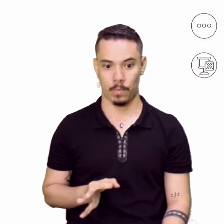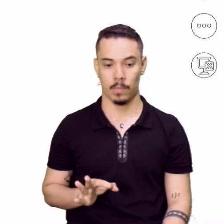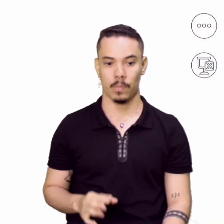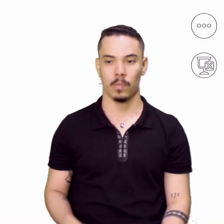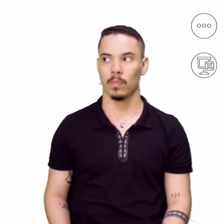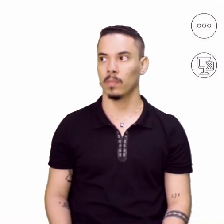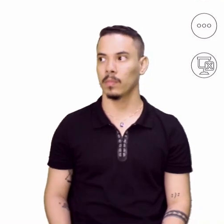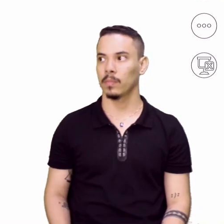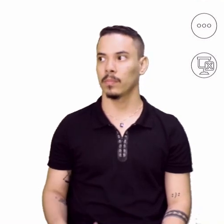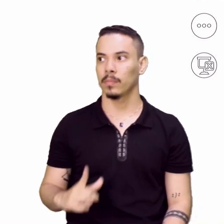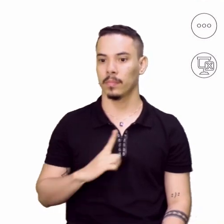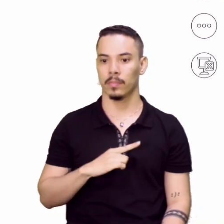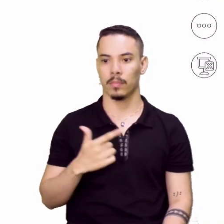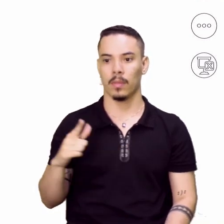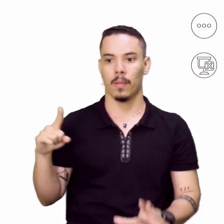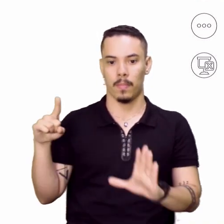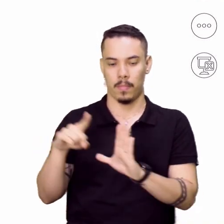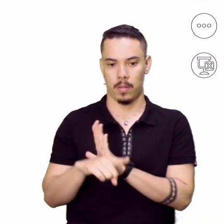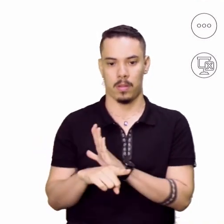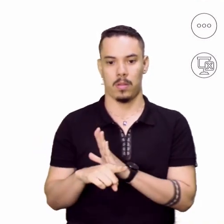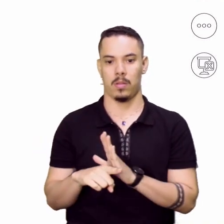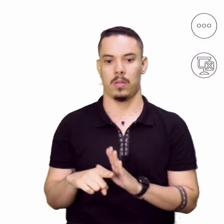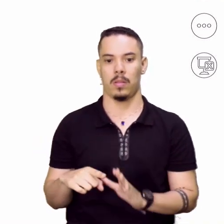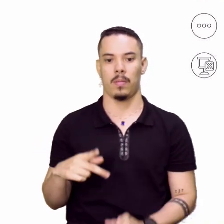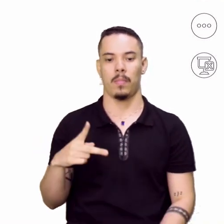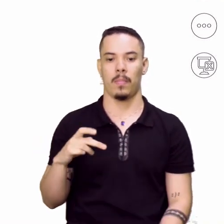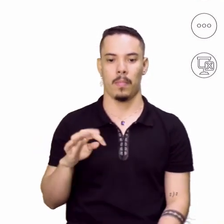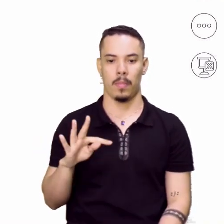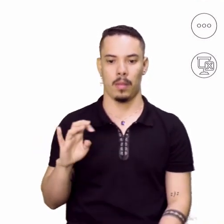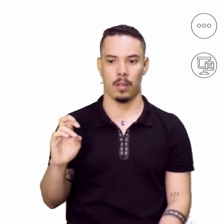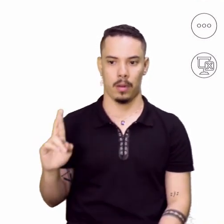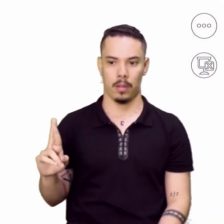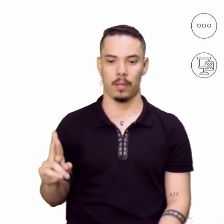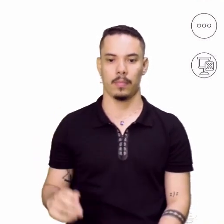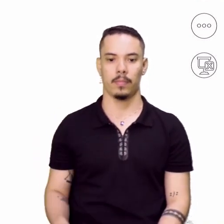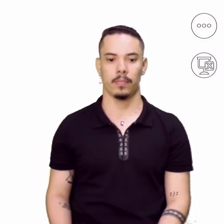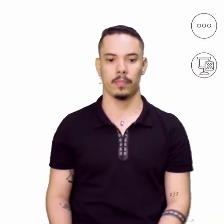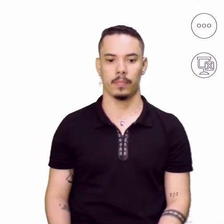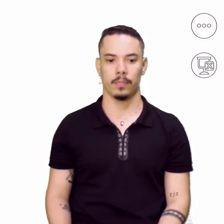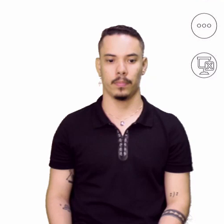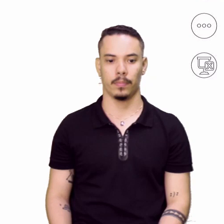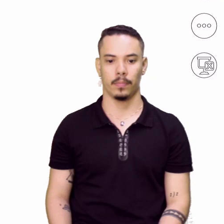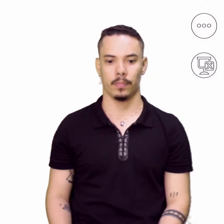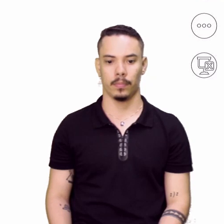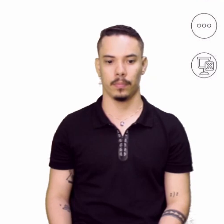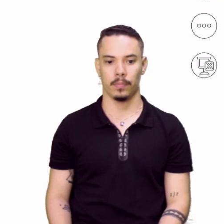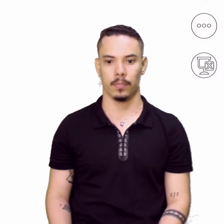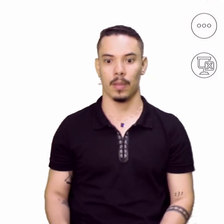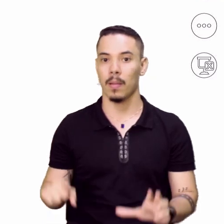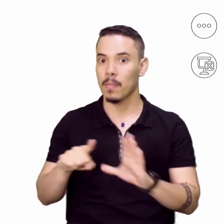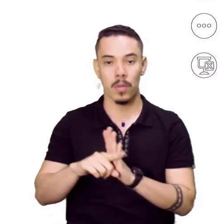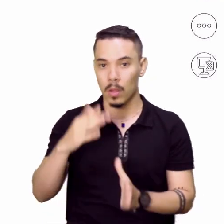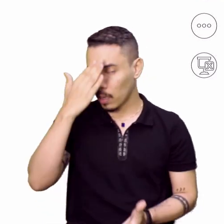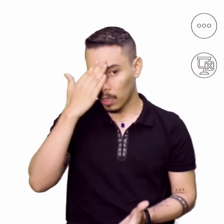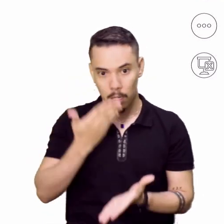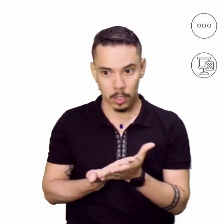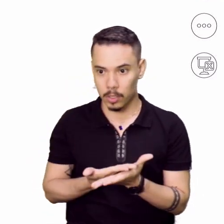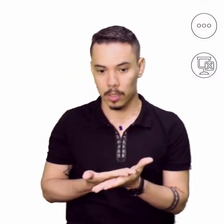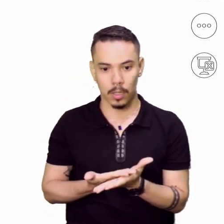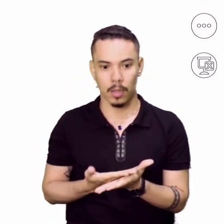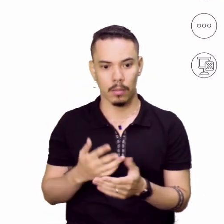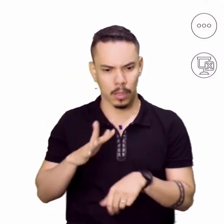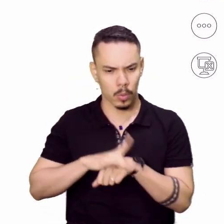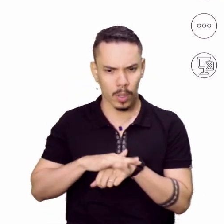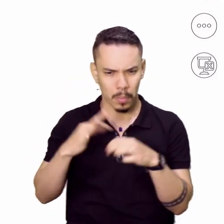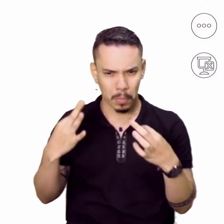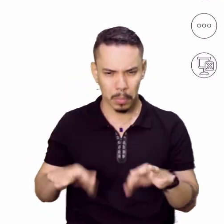home pergunta e a última para o Peter What if you are really sick então a pessoa ainda não tá acreditando que que ele pode